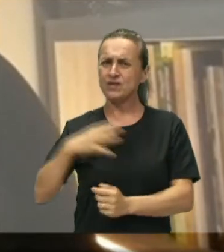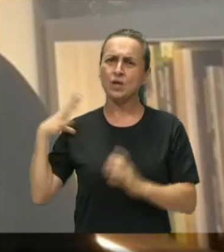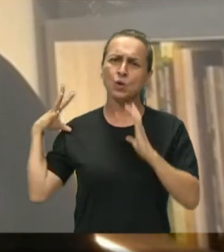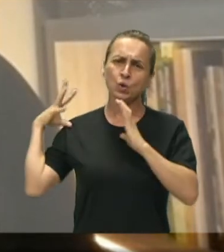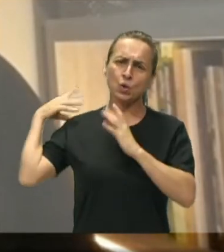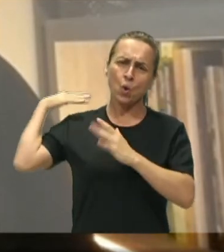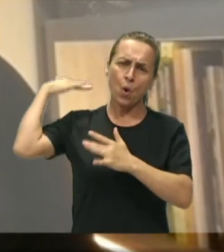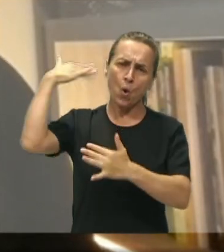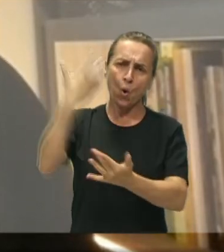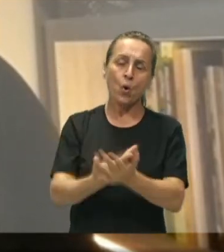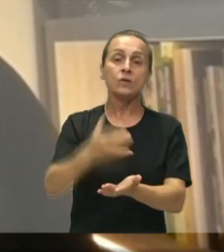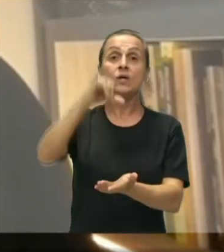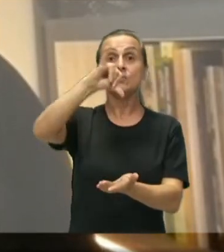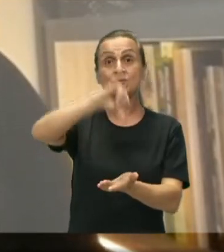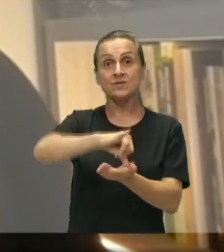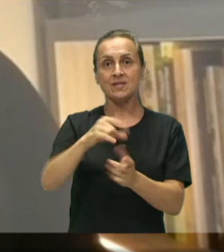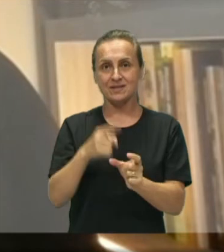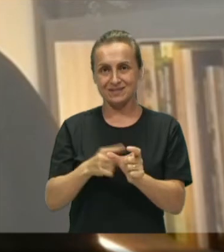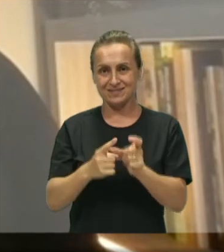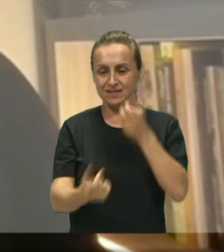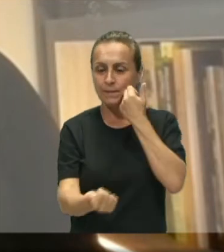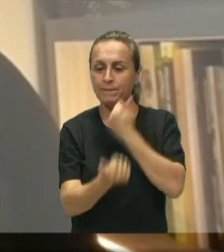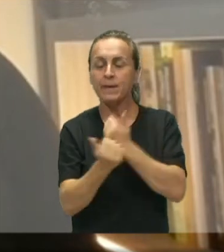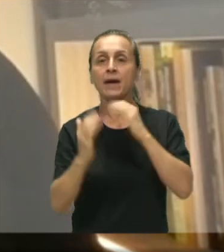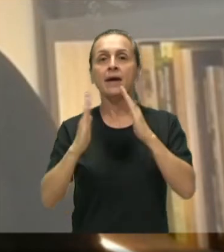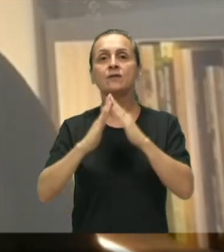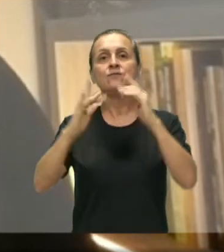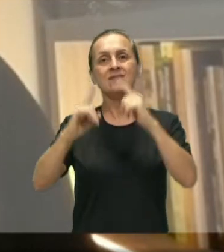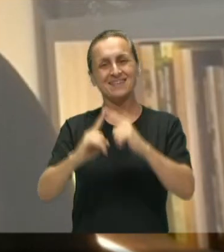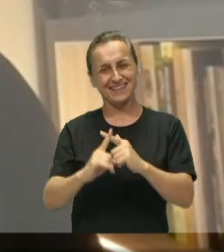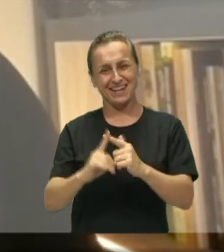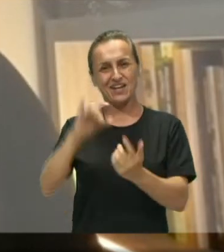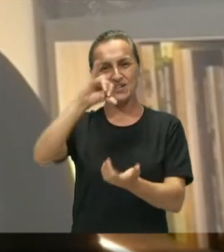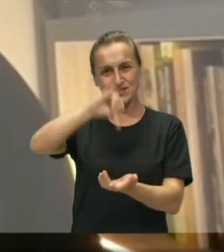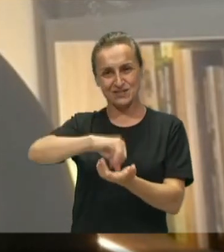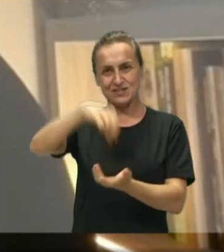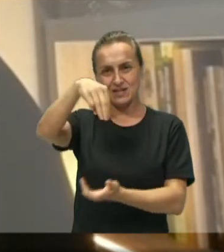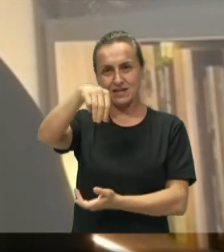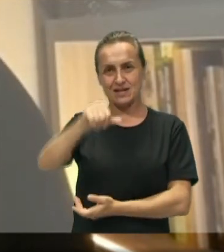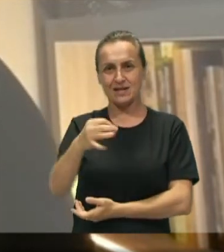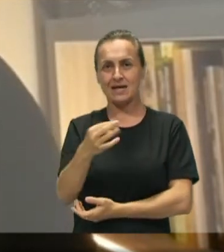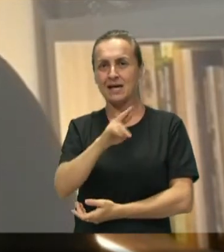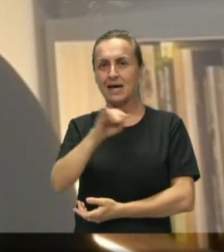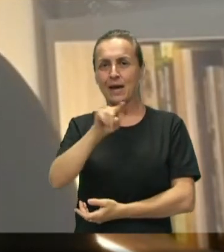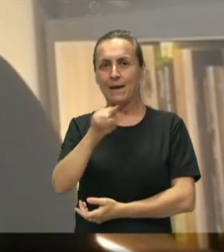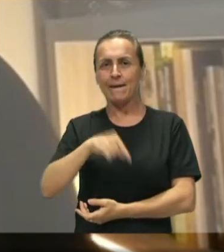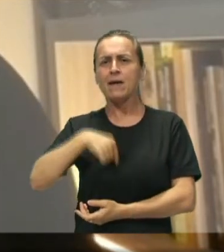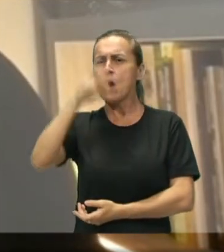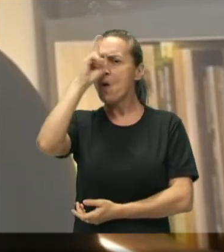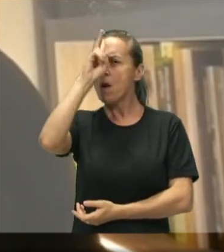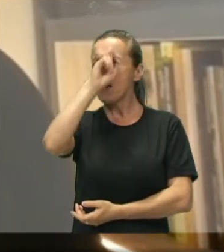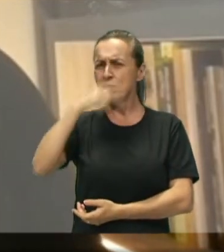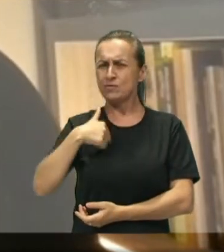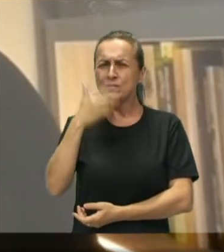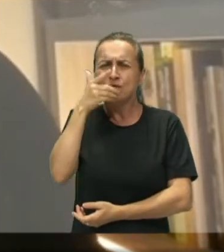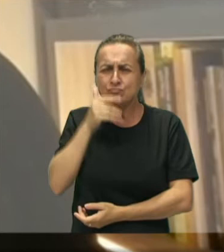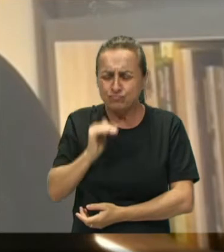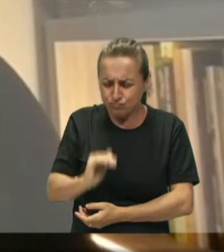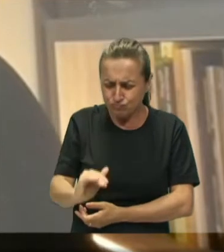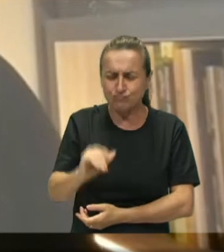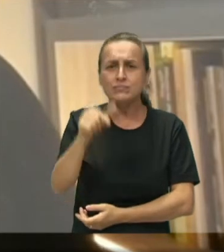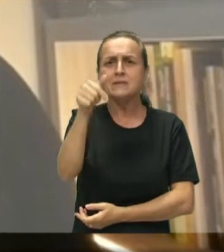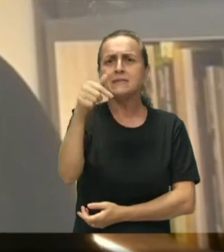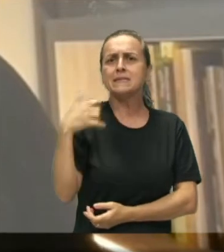da cidade próximo da igreja matriz e Eu recordo quando eu era pequeno tinha 7 anos de idade eu sair ali